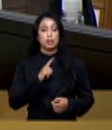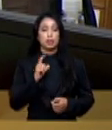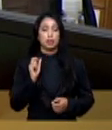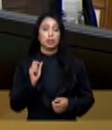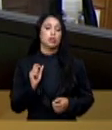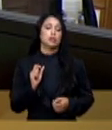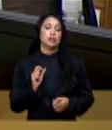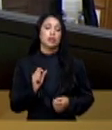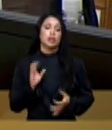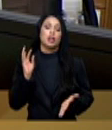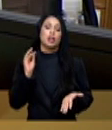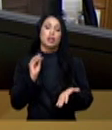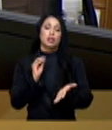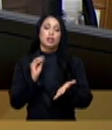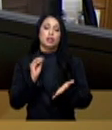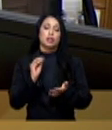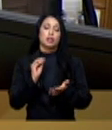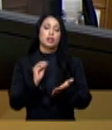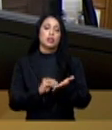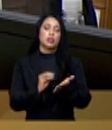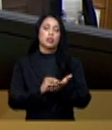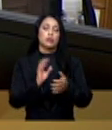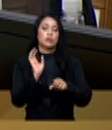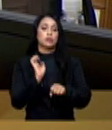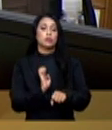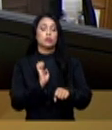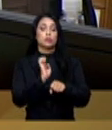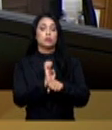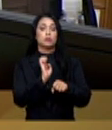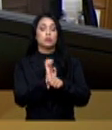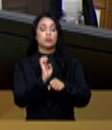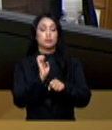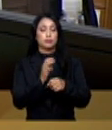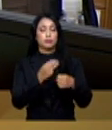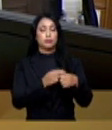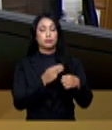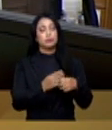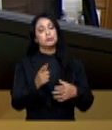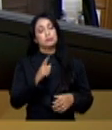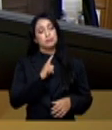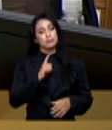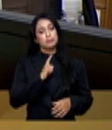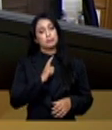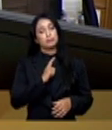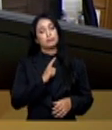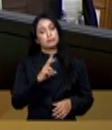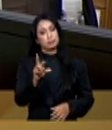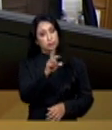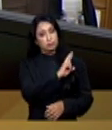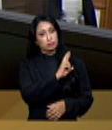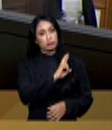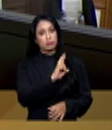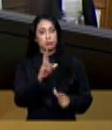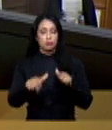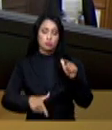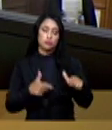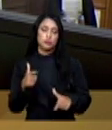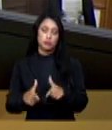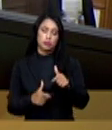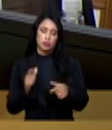em Ciência da não ciência doente que detém a titularidade do serviço